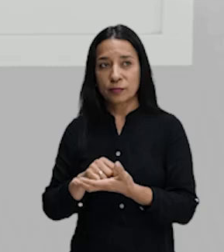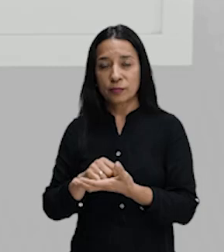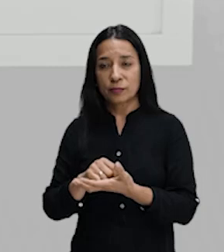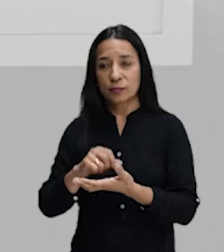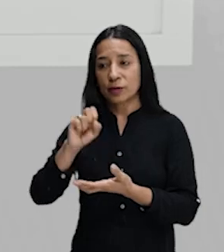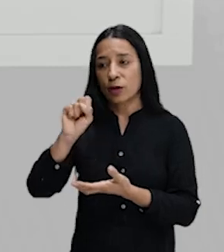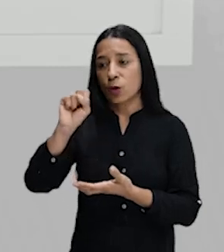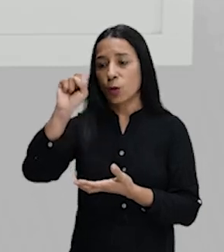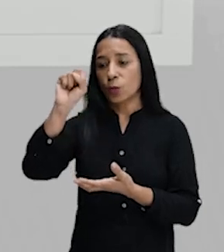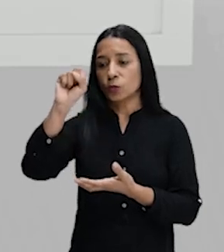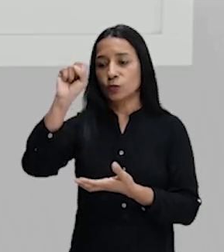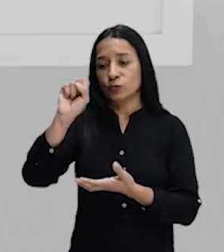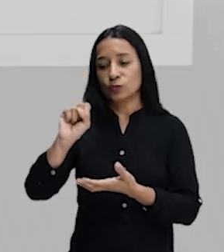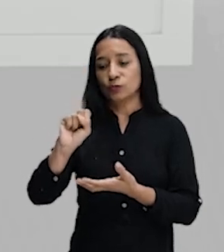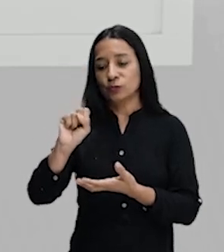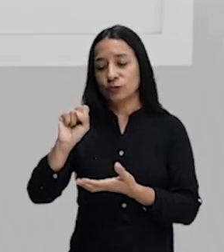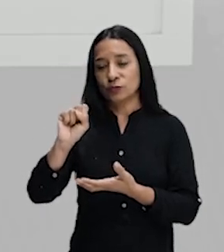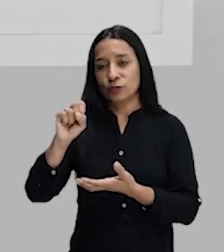magnético.